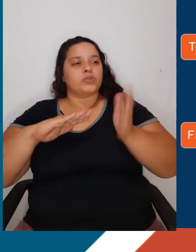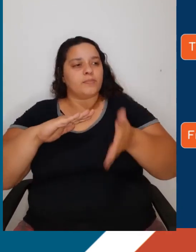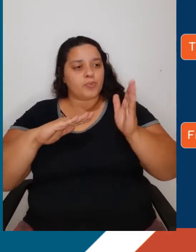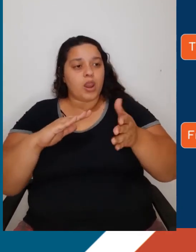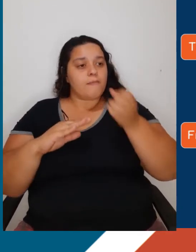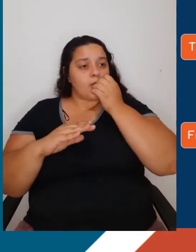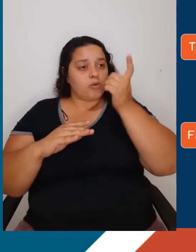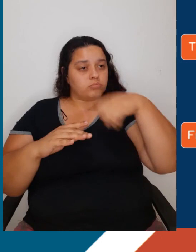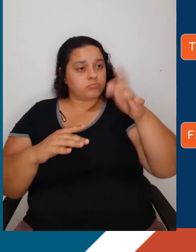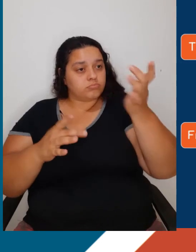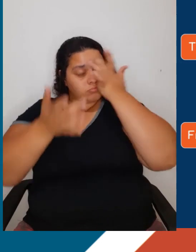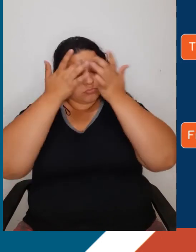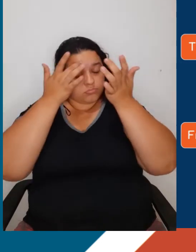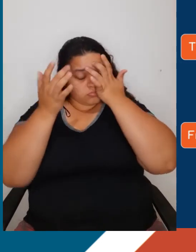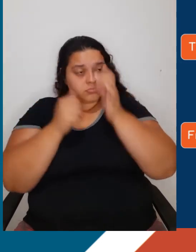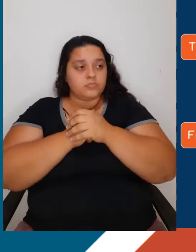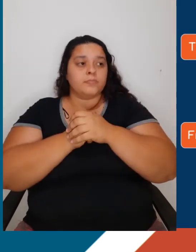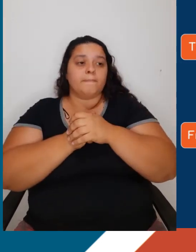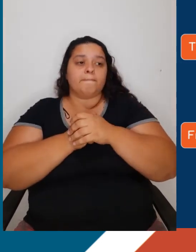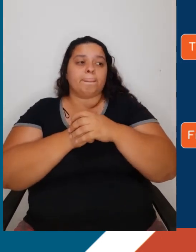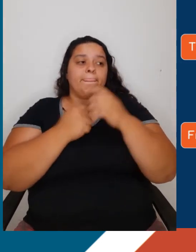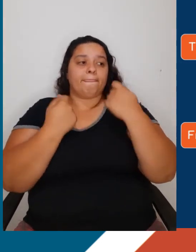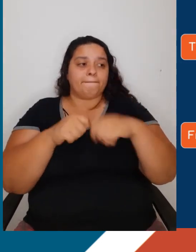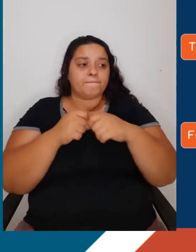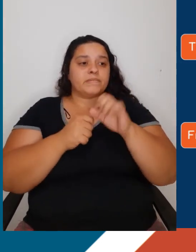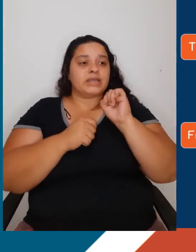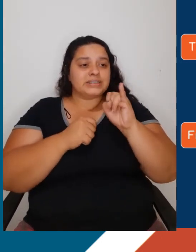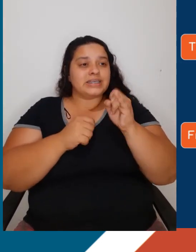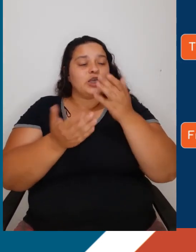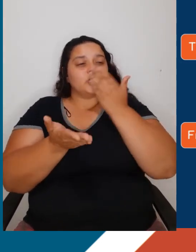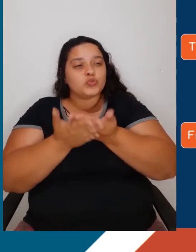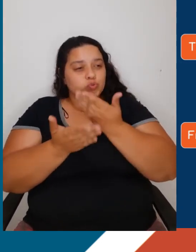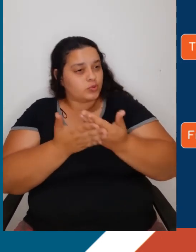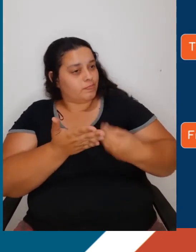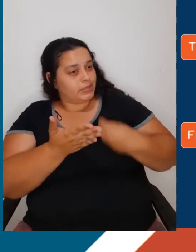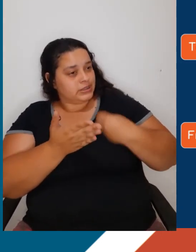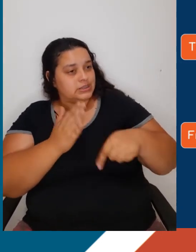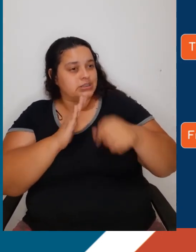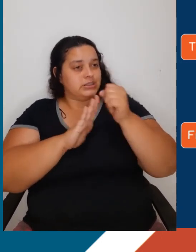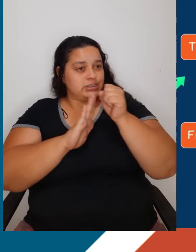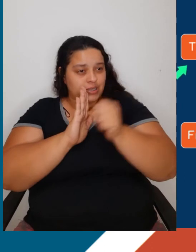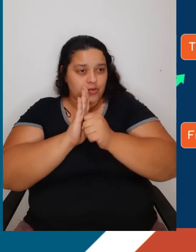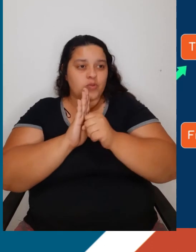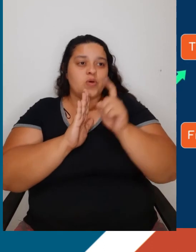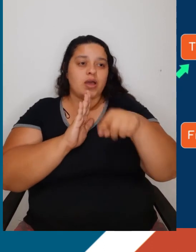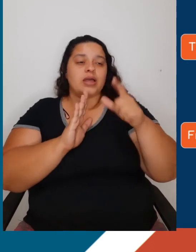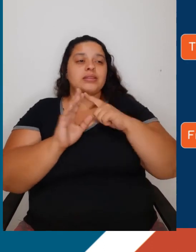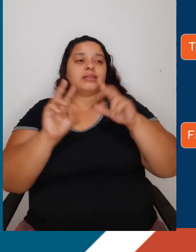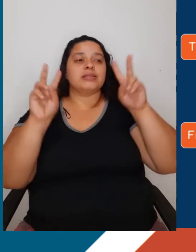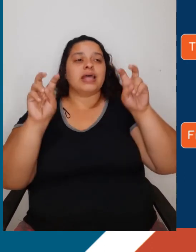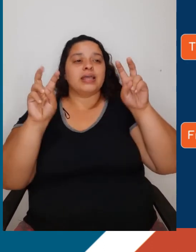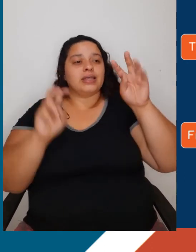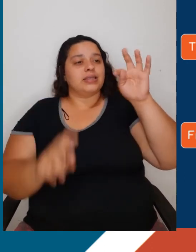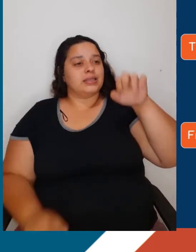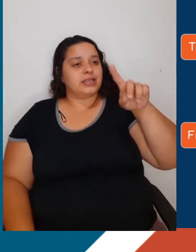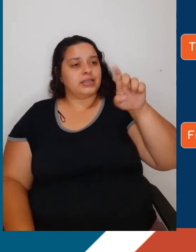para a melhor fixação desse assunto. Tenhamos em mente que, por se tratarem de estudos do presente século, as tendências temáticas são